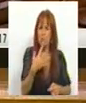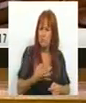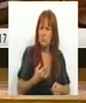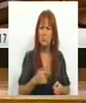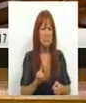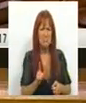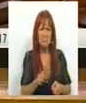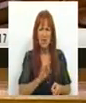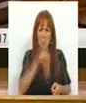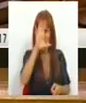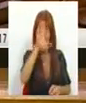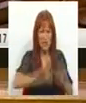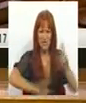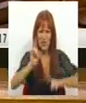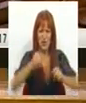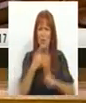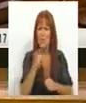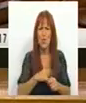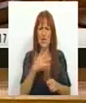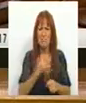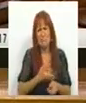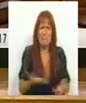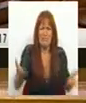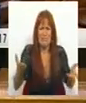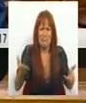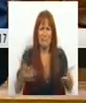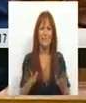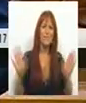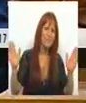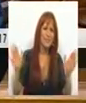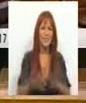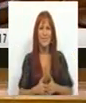credíveis. Não são, Sr. Ministro das Finanças, são muito credíveis.